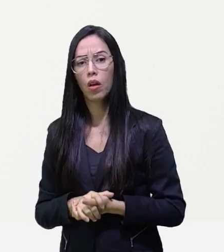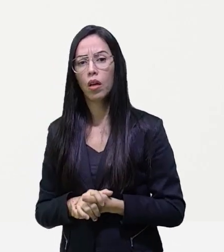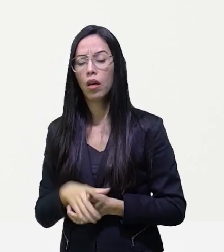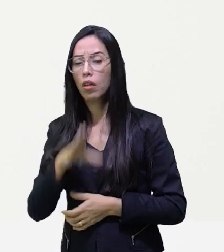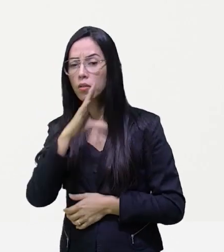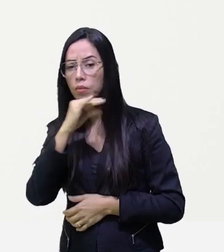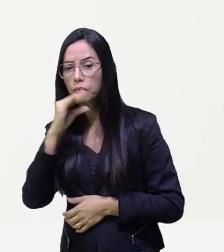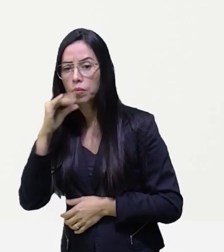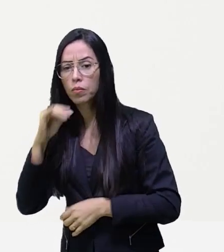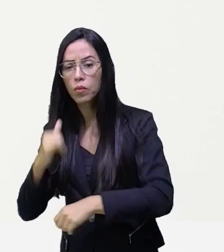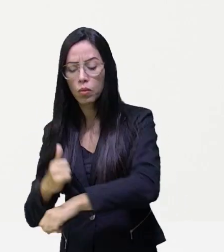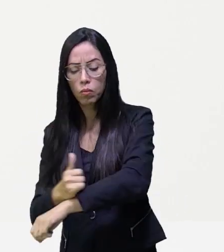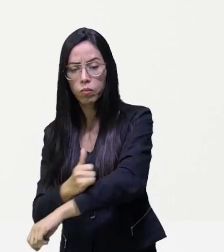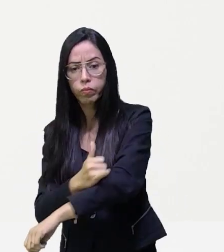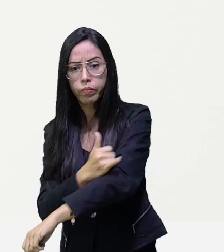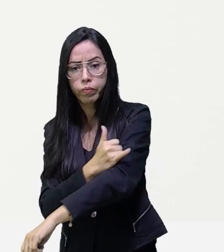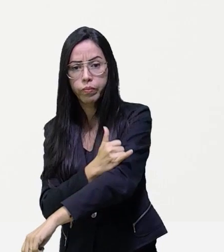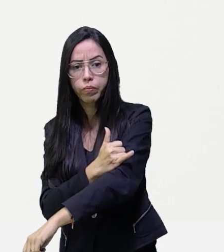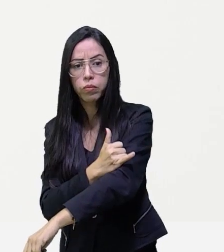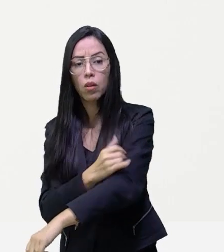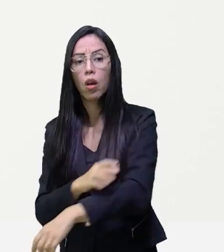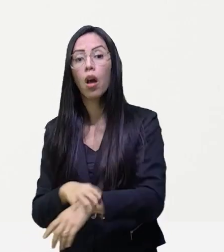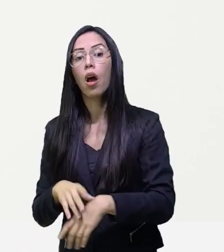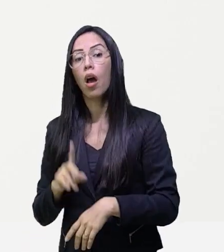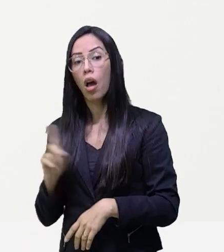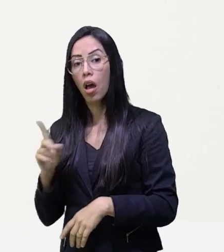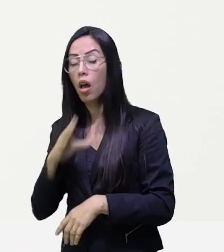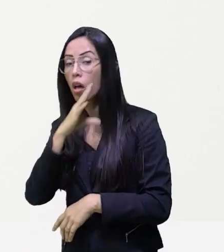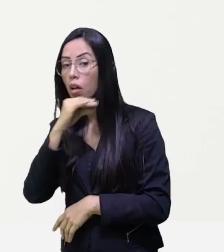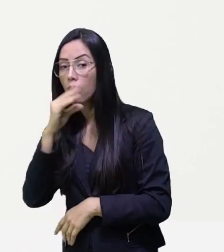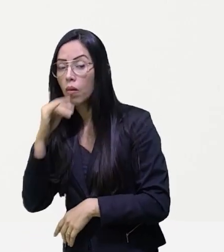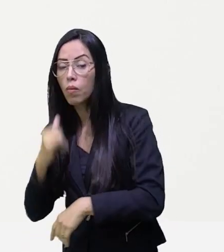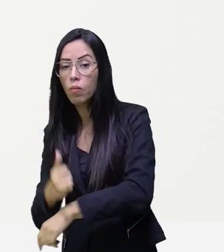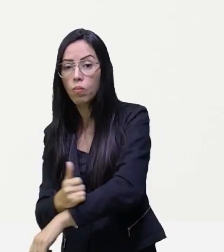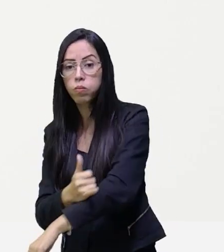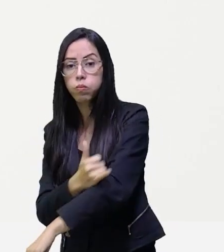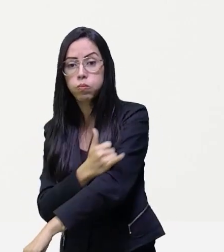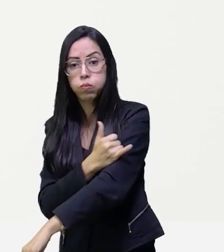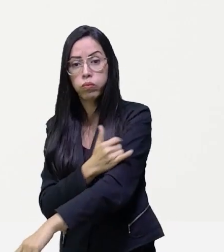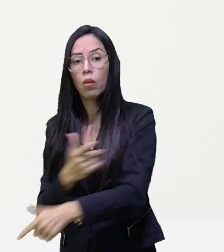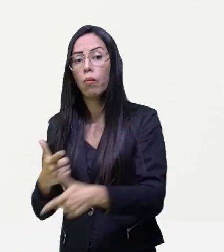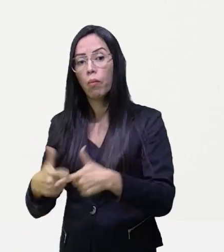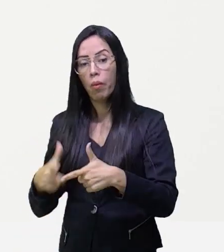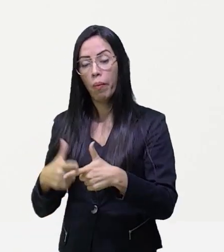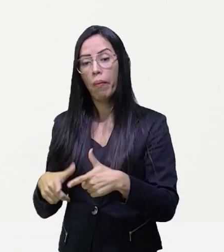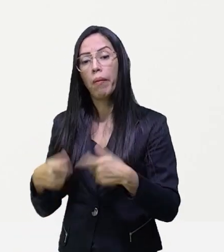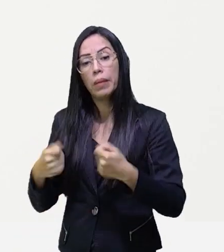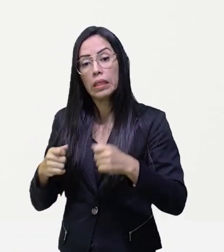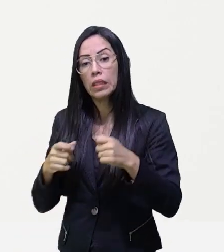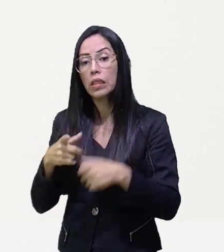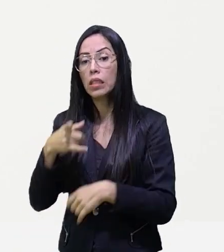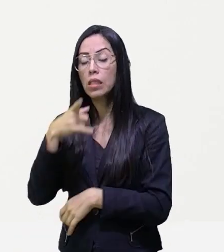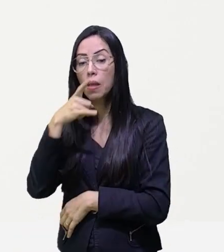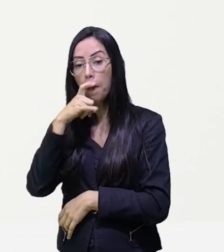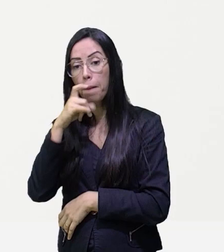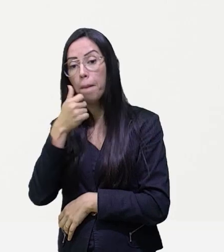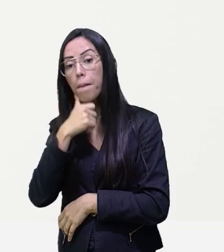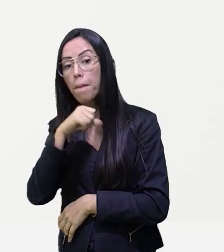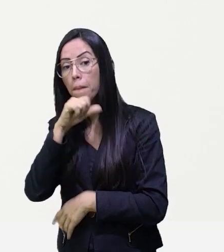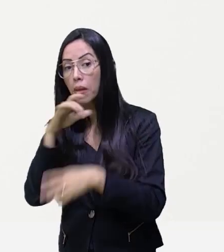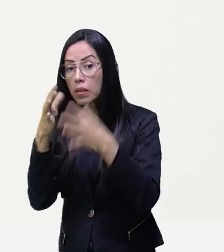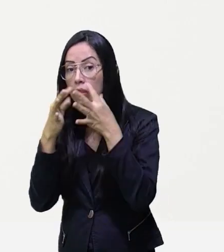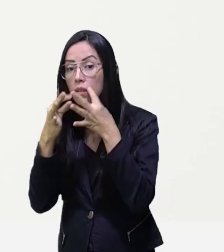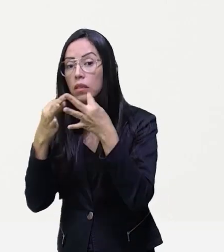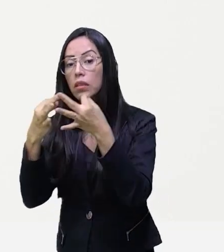Obesidade infantil. A obesidade infantil é um problema que merece a atenção dos pais.